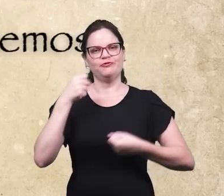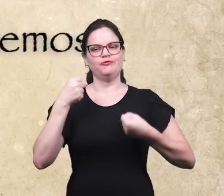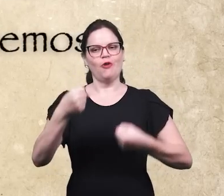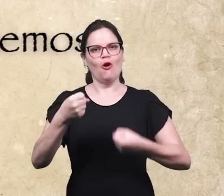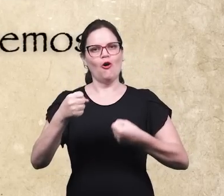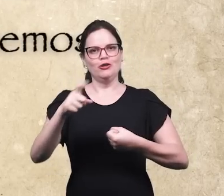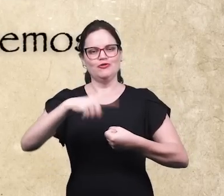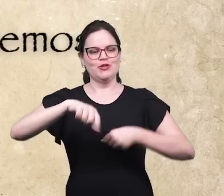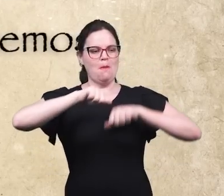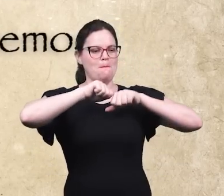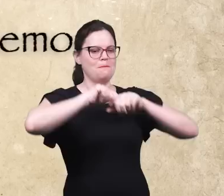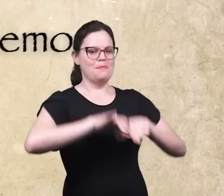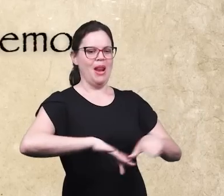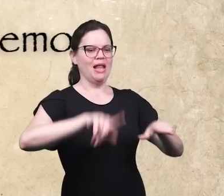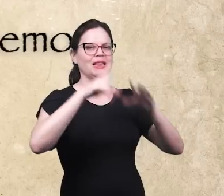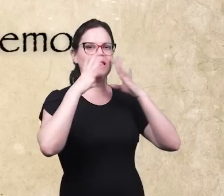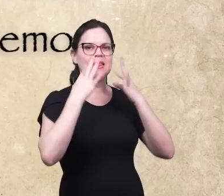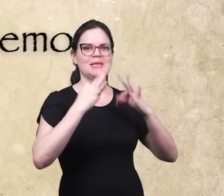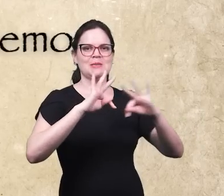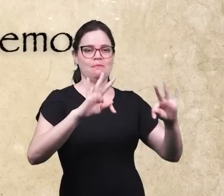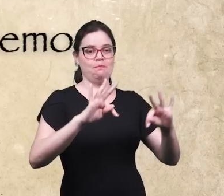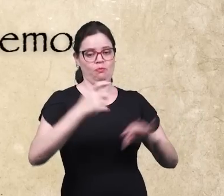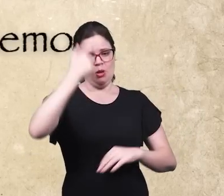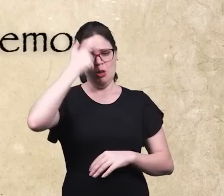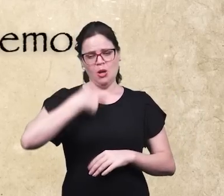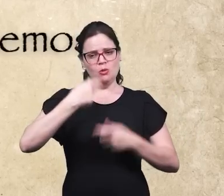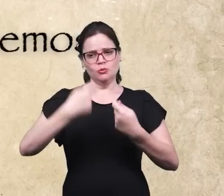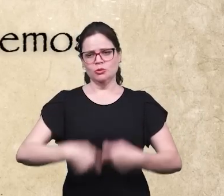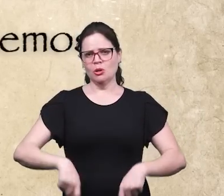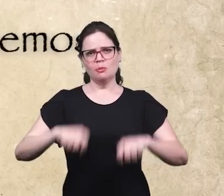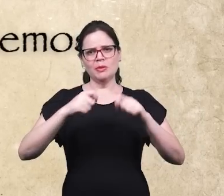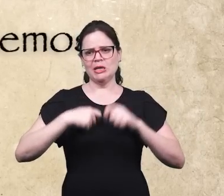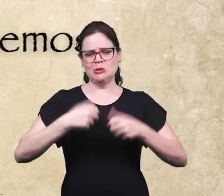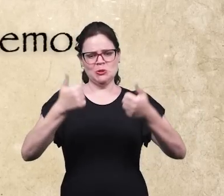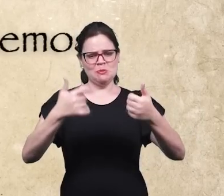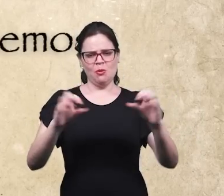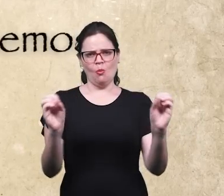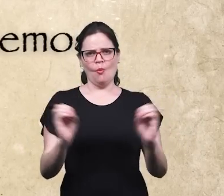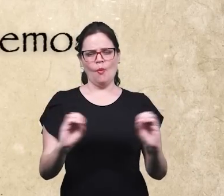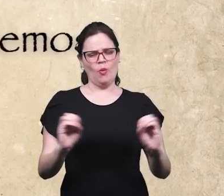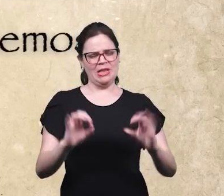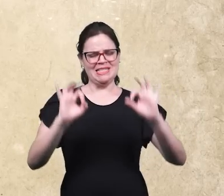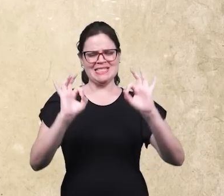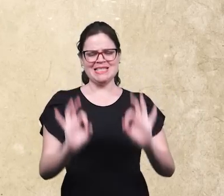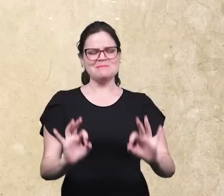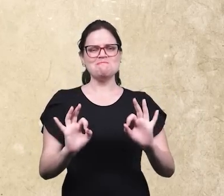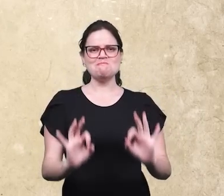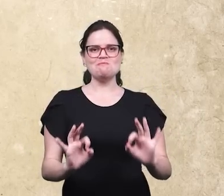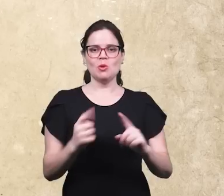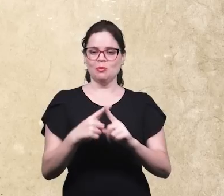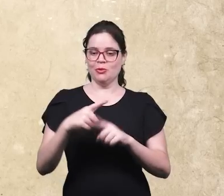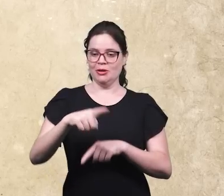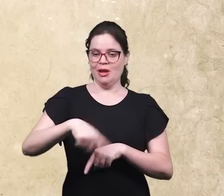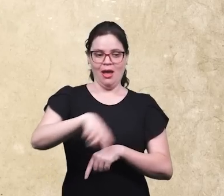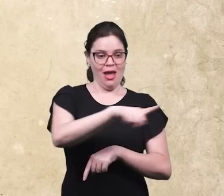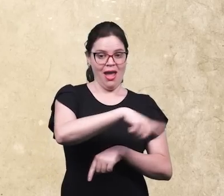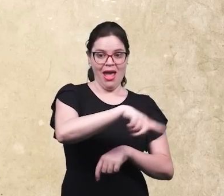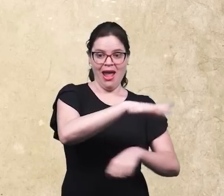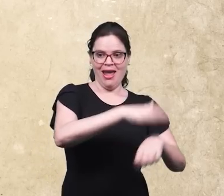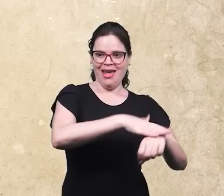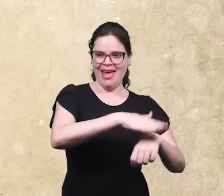maneira que já dela não temos necessidade de falar coisa alguma, porque eles